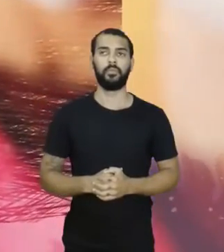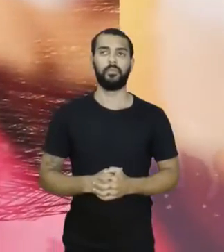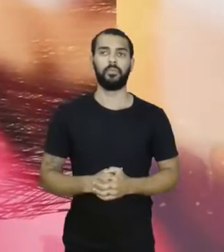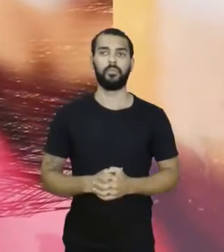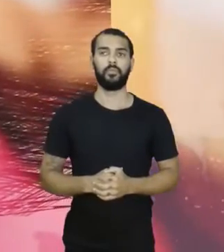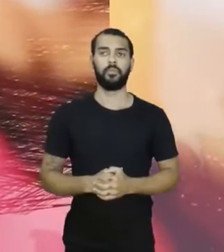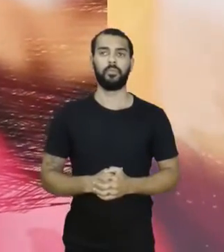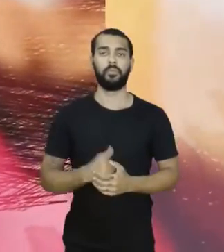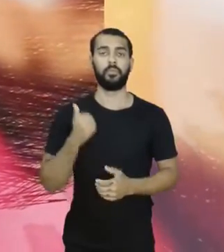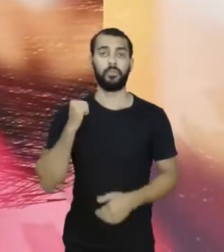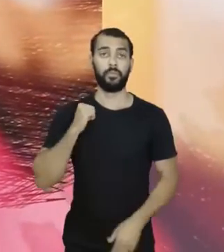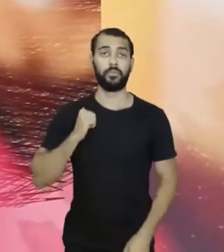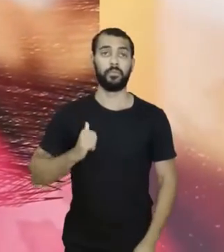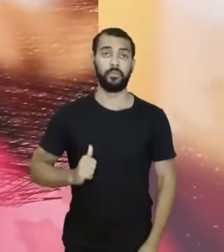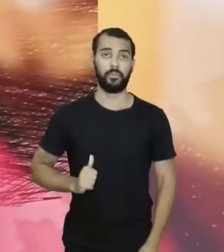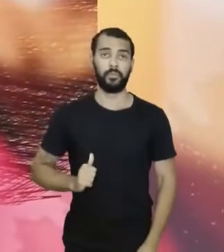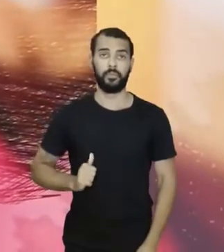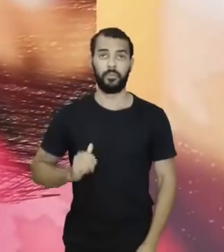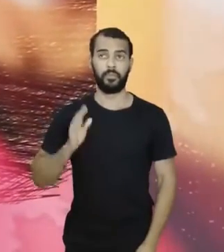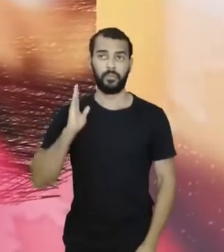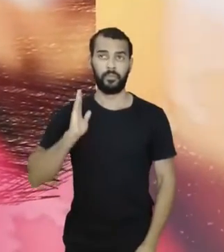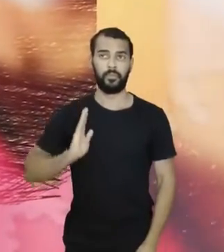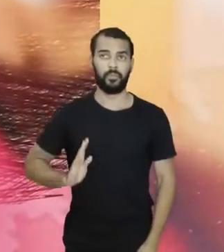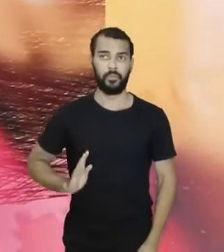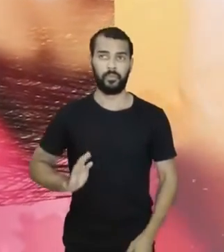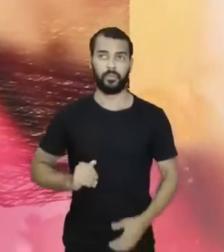Bolsa Família.